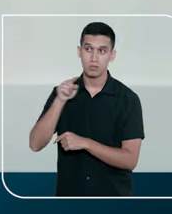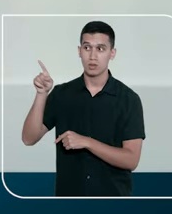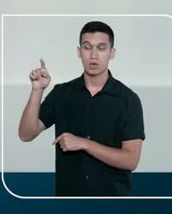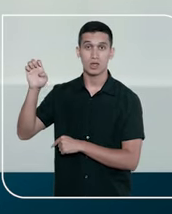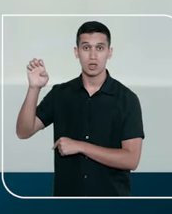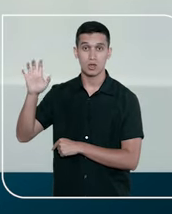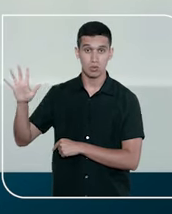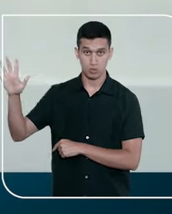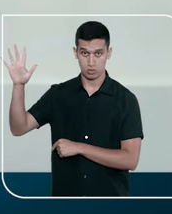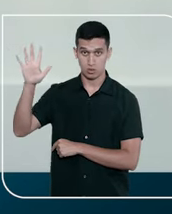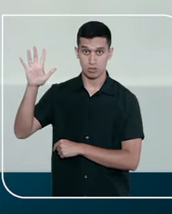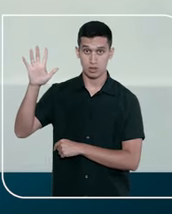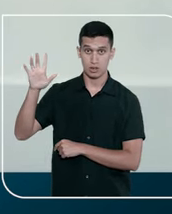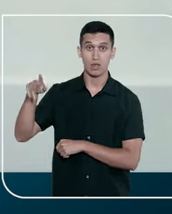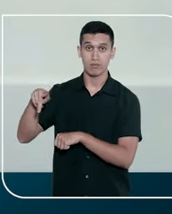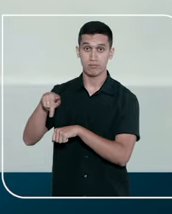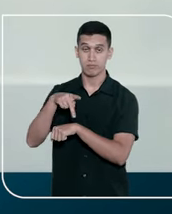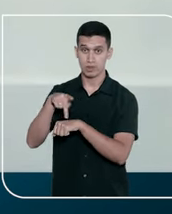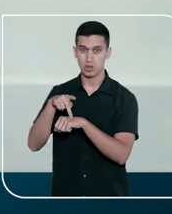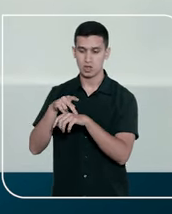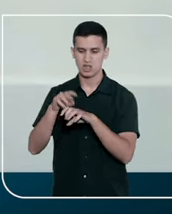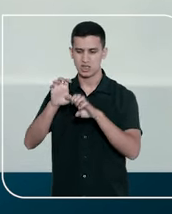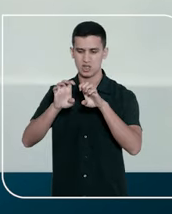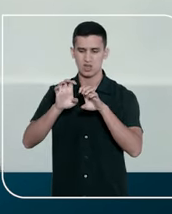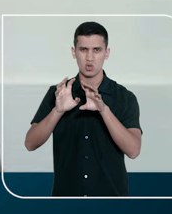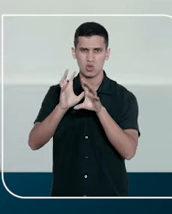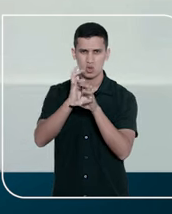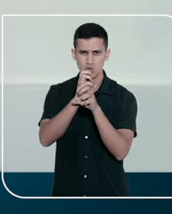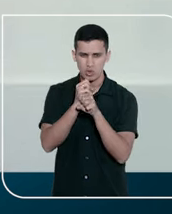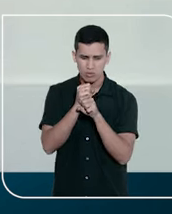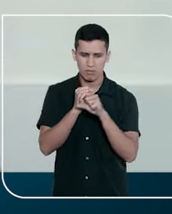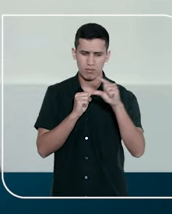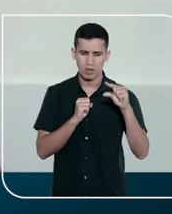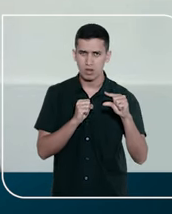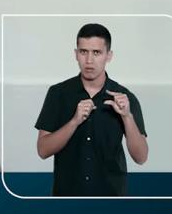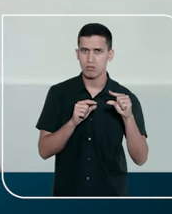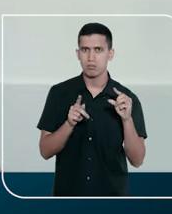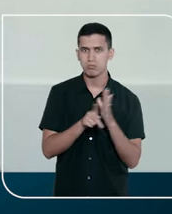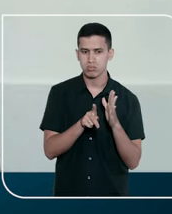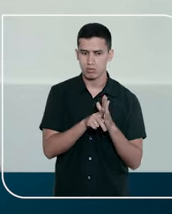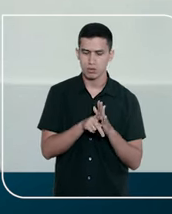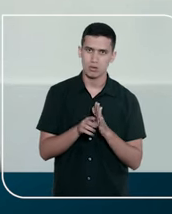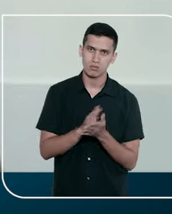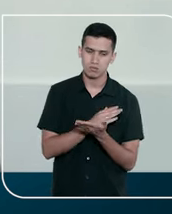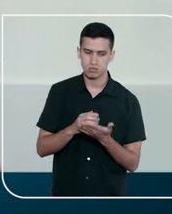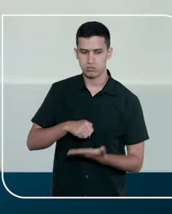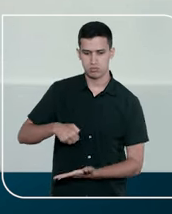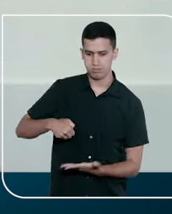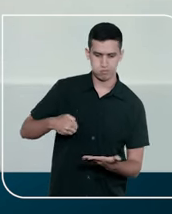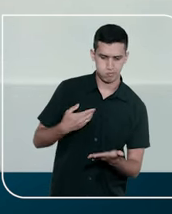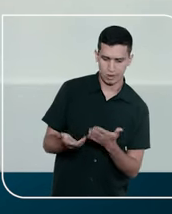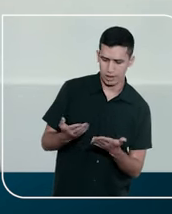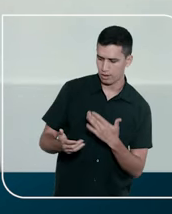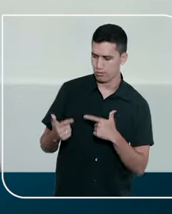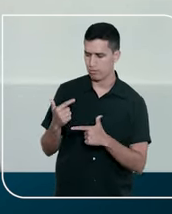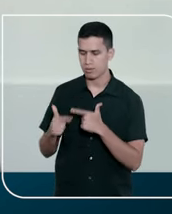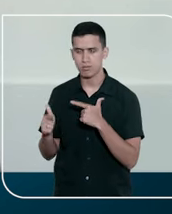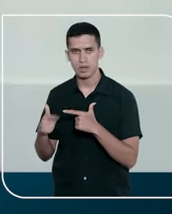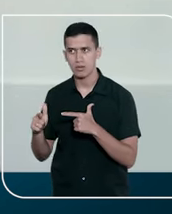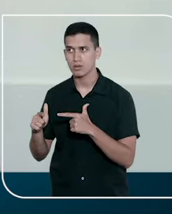Europa, ele é um país com índices menores de extravio de bagagem que os demais países. E isso é